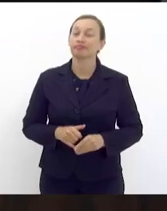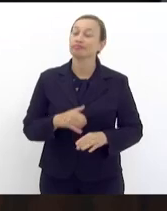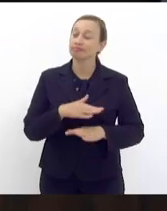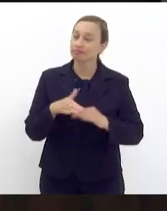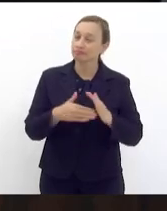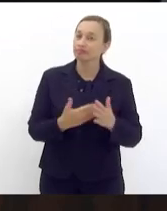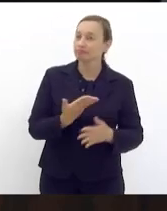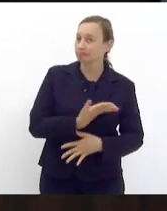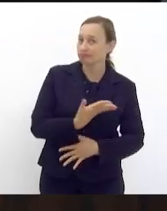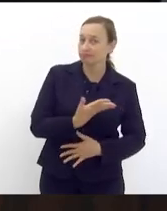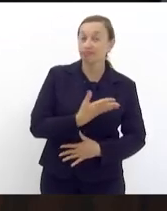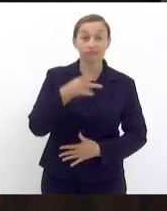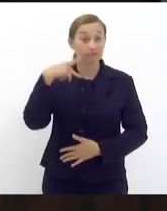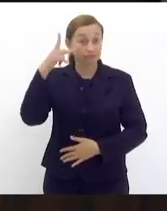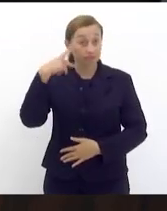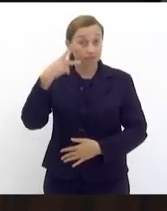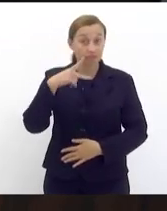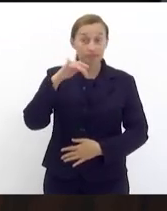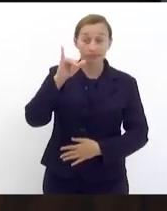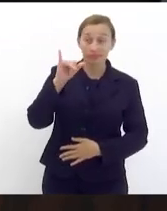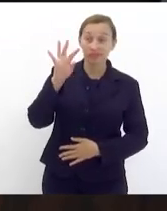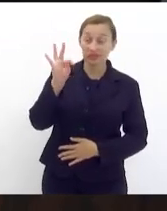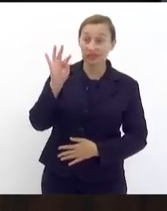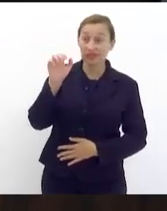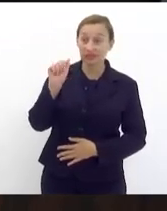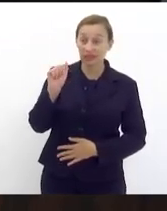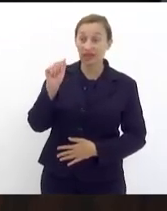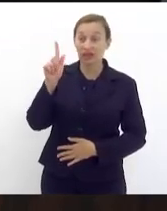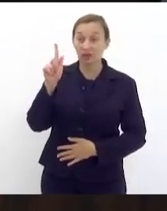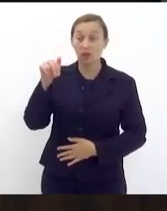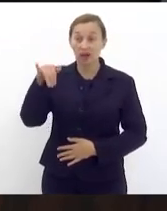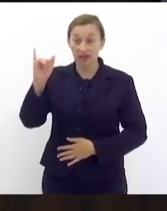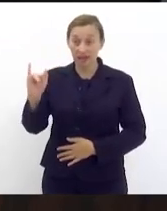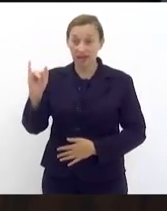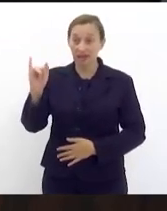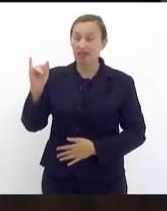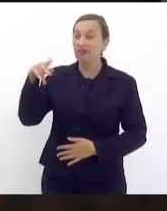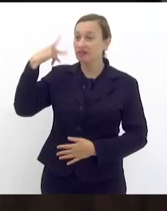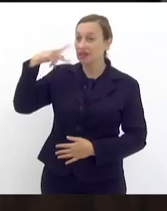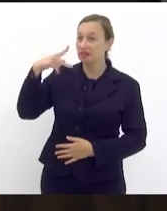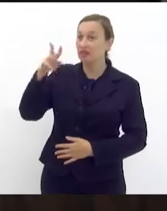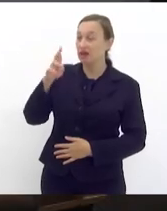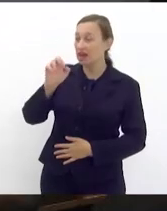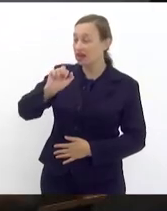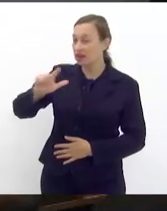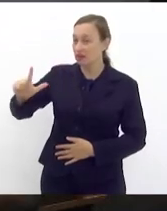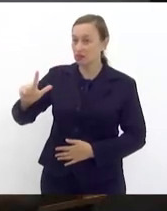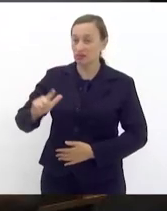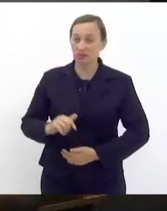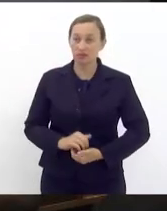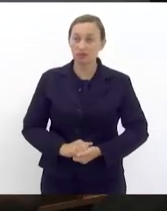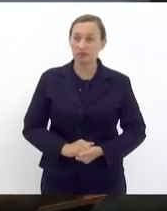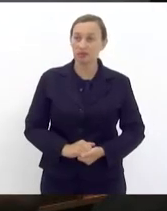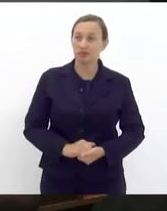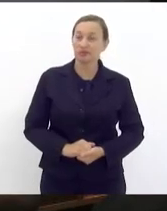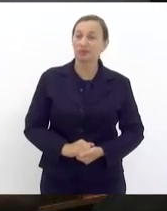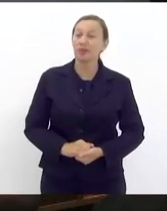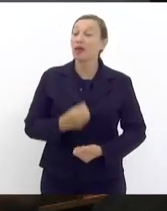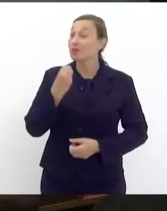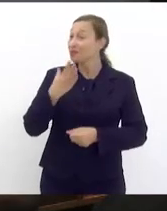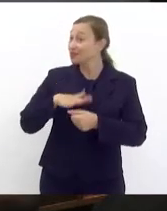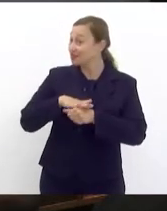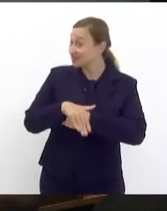amigos vereadores de Itaguaí, a vereadora Raquel Secundo. Olá a todos, boa